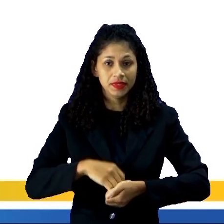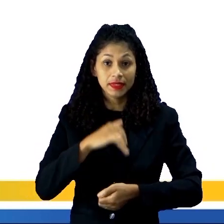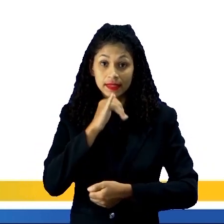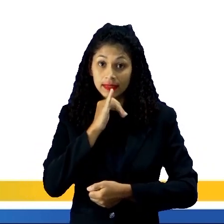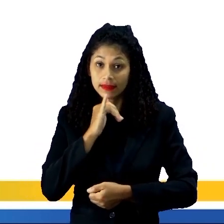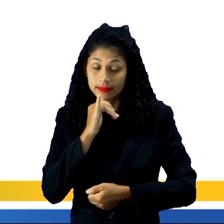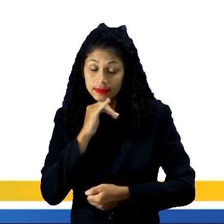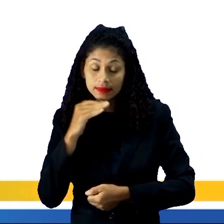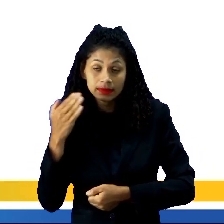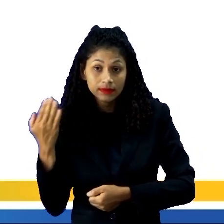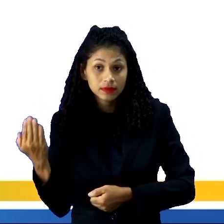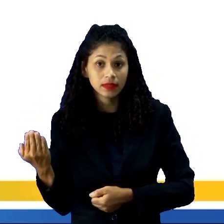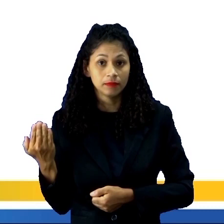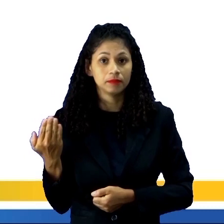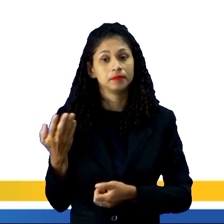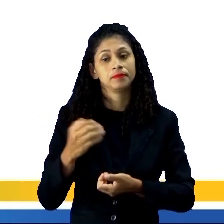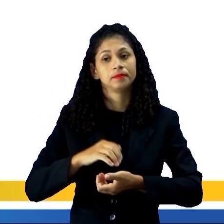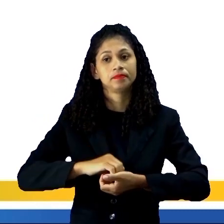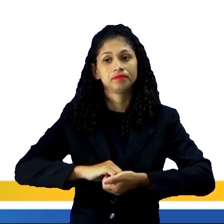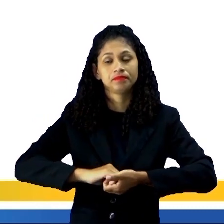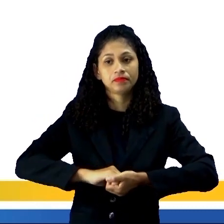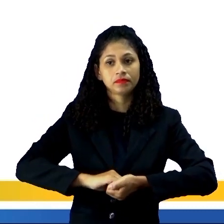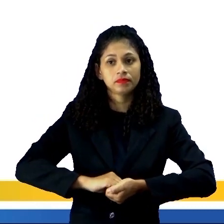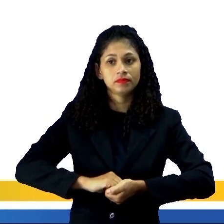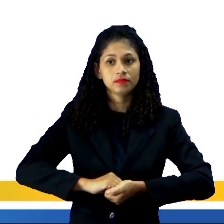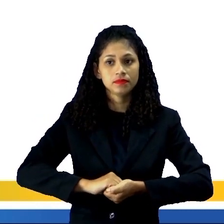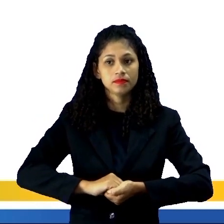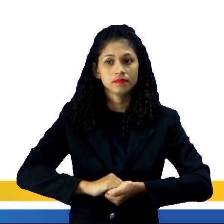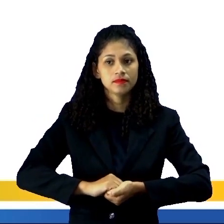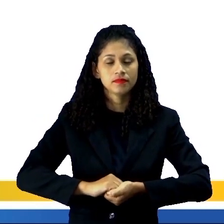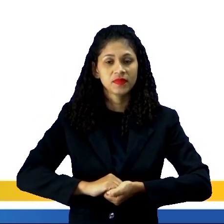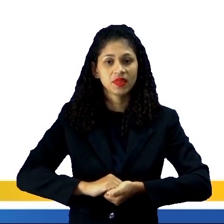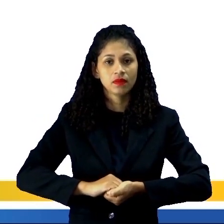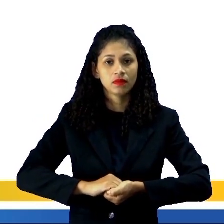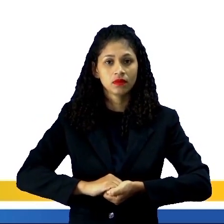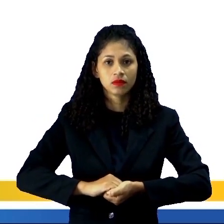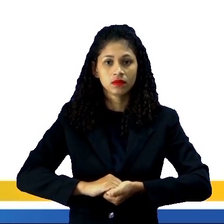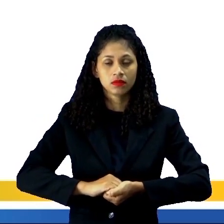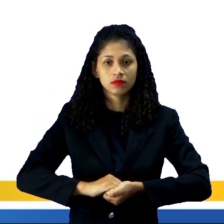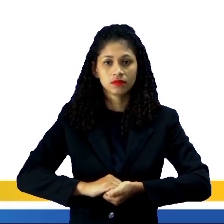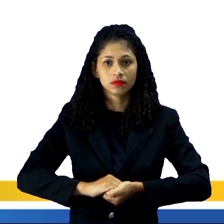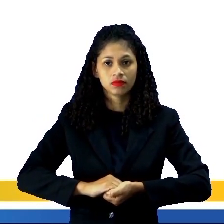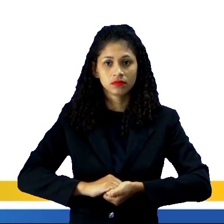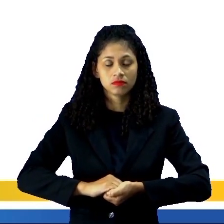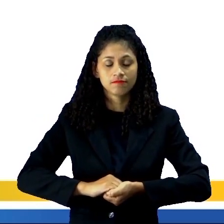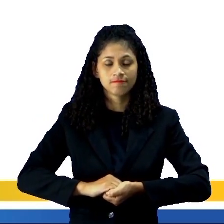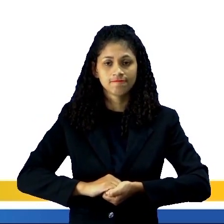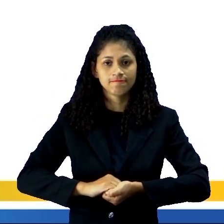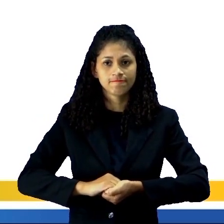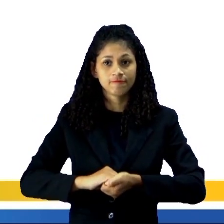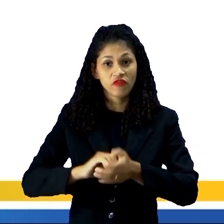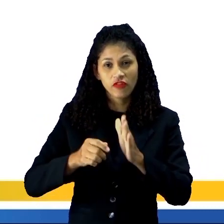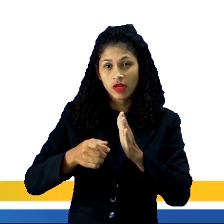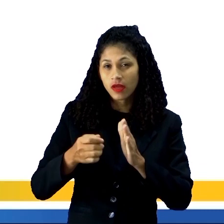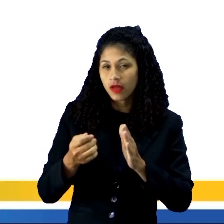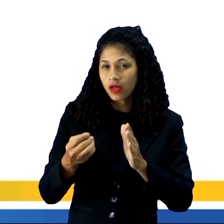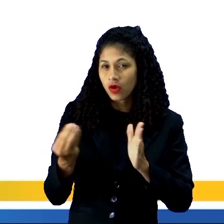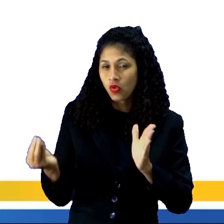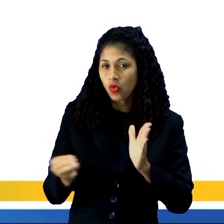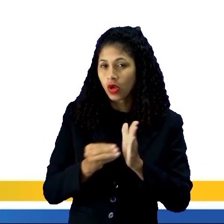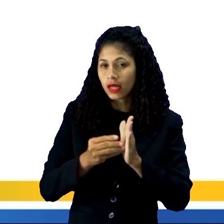the subject of the sentence and only who can be used. Se vier antes de um